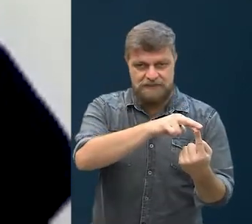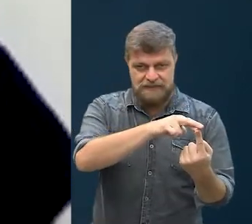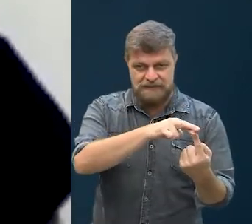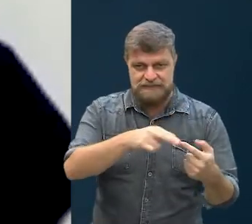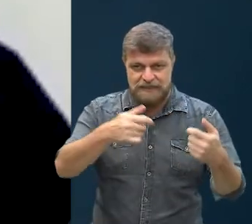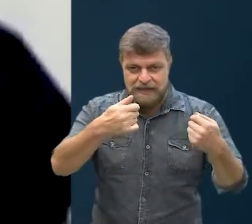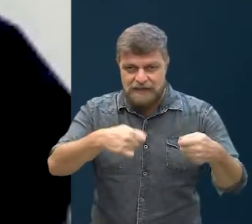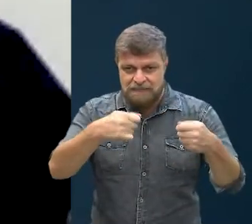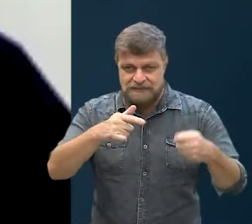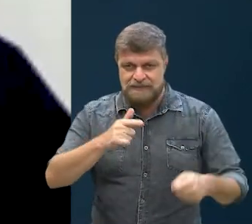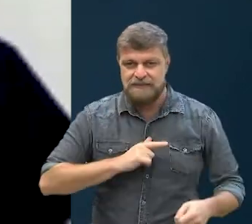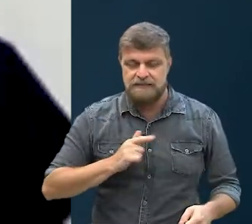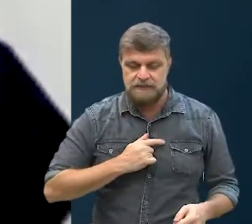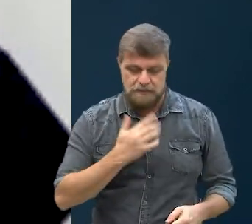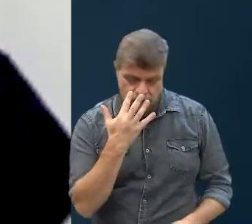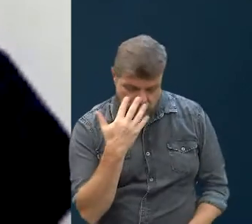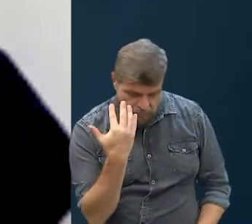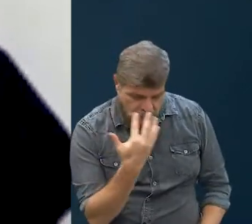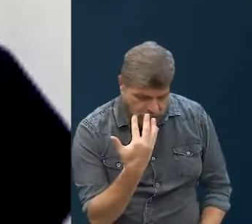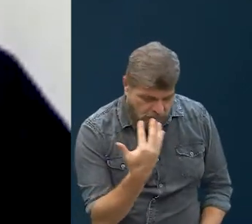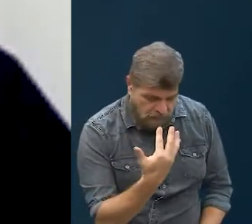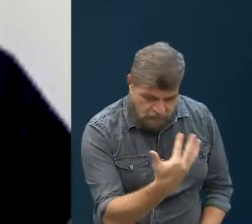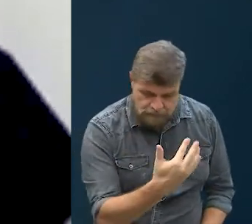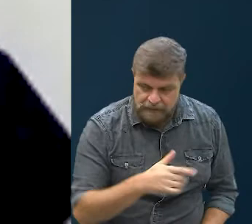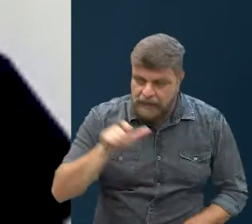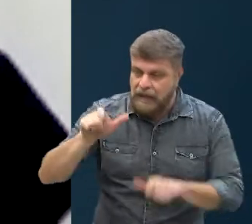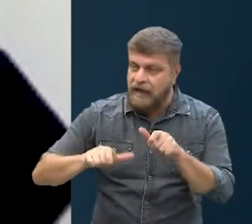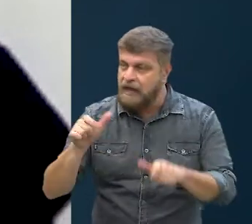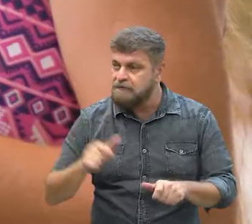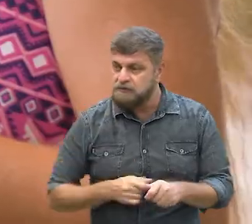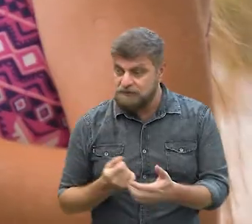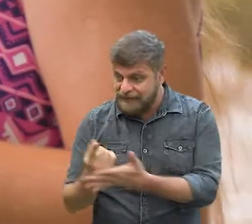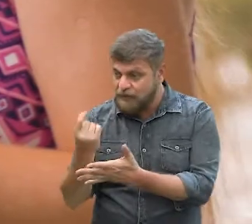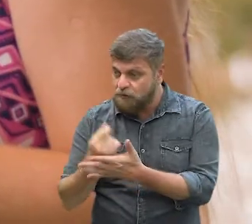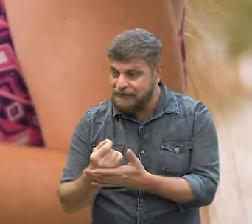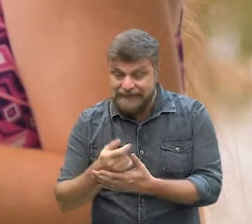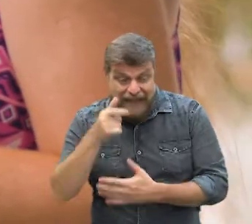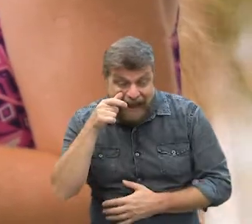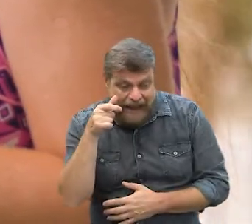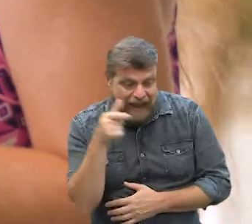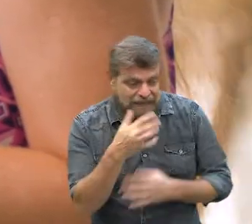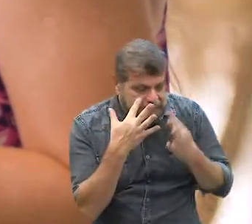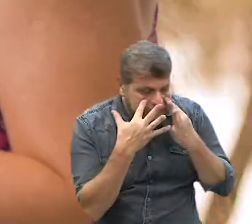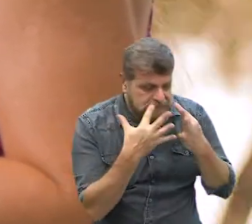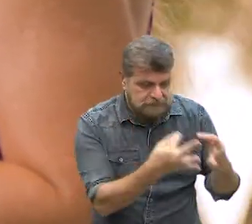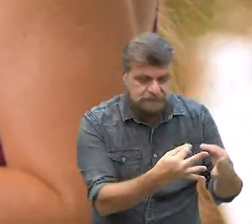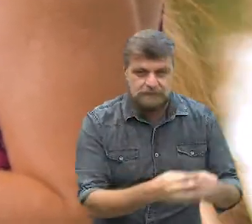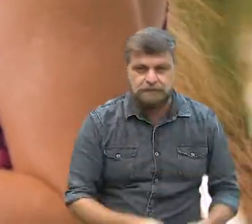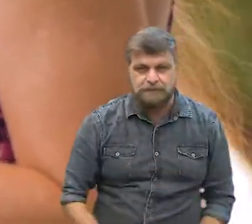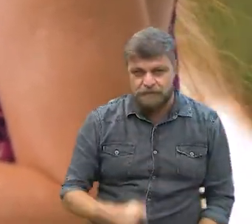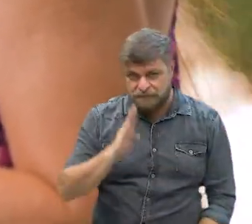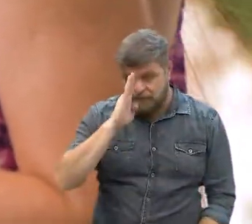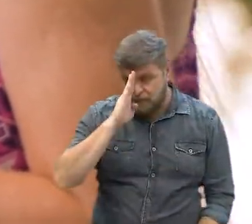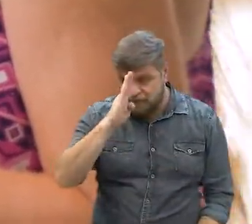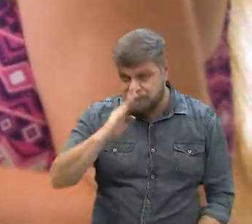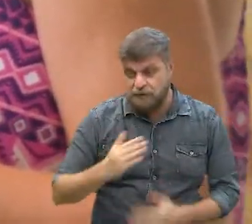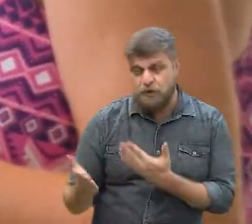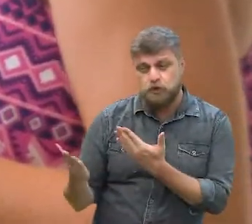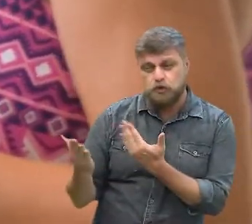precisa atrair, né, a atenção desse consumidor. Esse consumidor, principalmente os millennials,